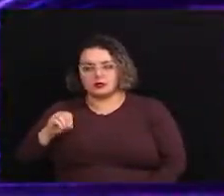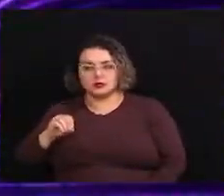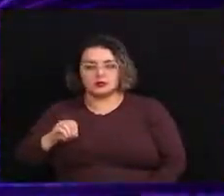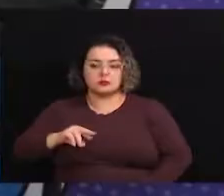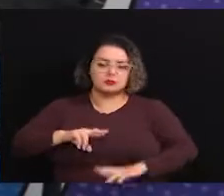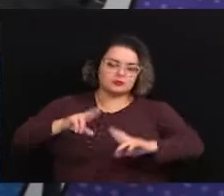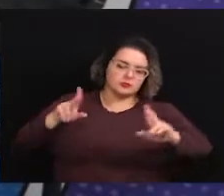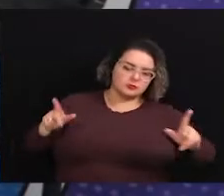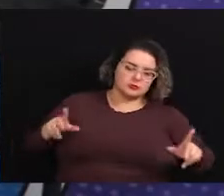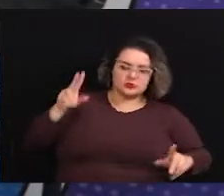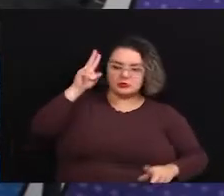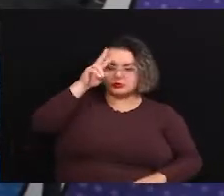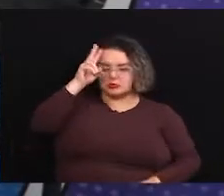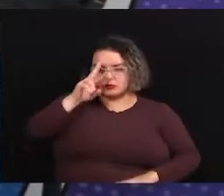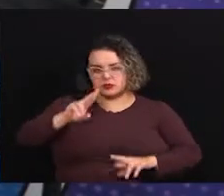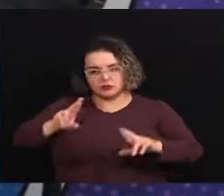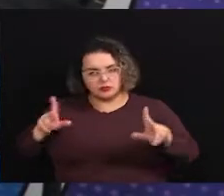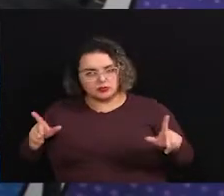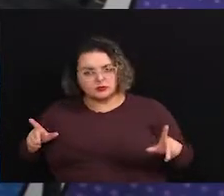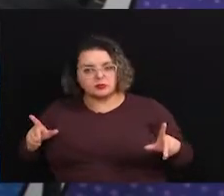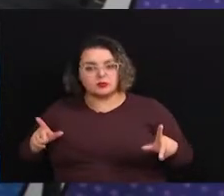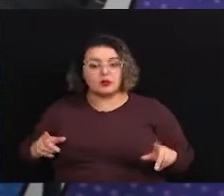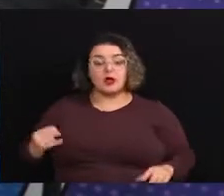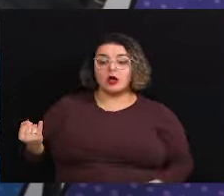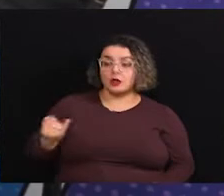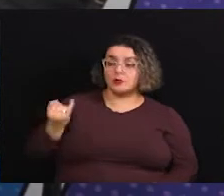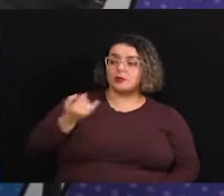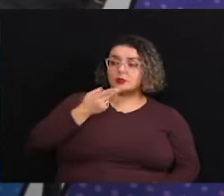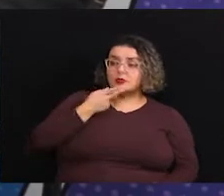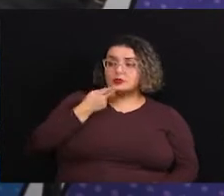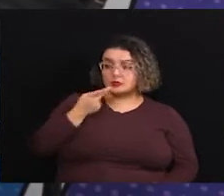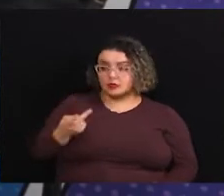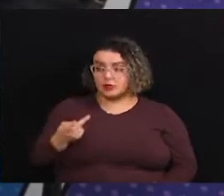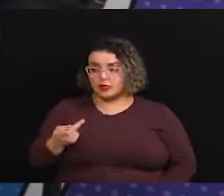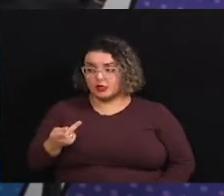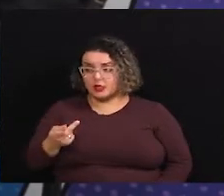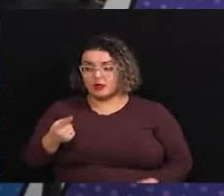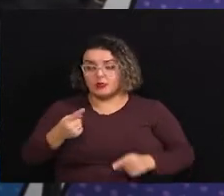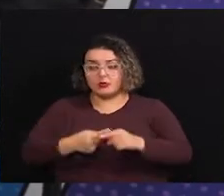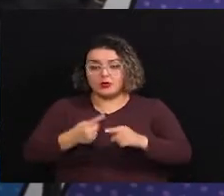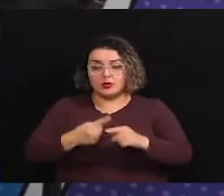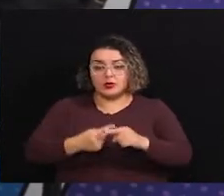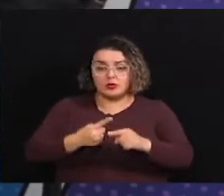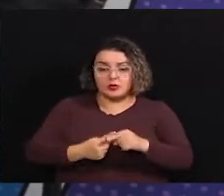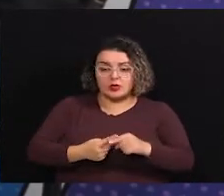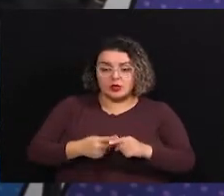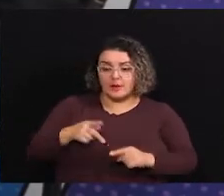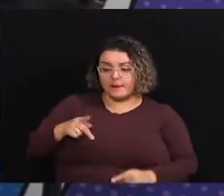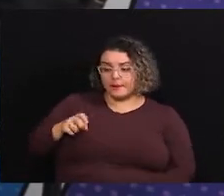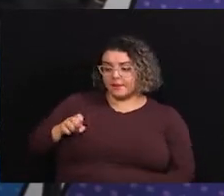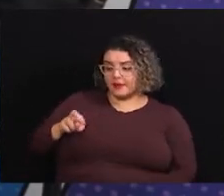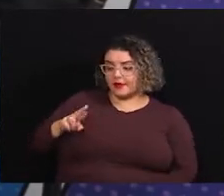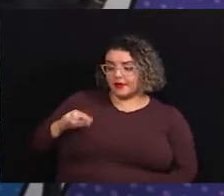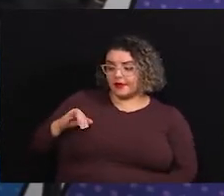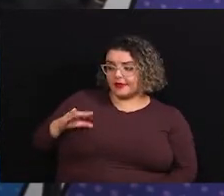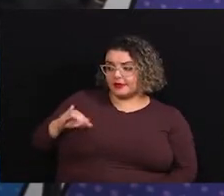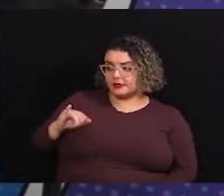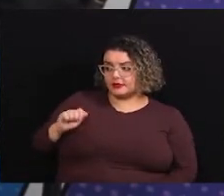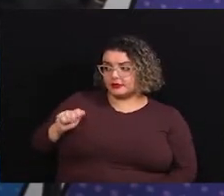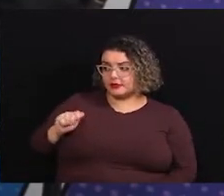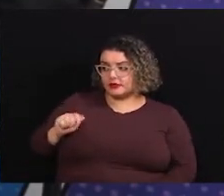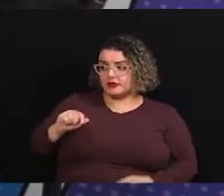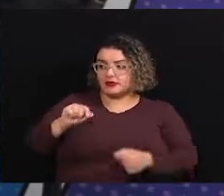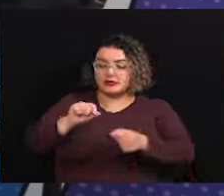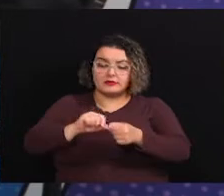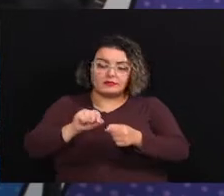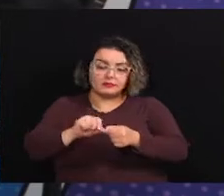tramas diferentes. Então, é muito importante hoje a gente falar sobre isso, porque falar sobre perícia criminal é o